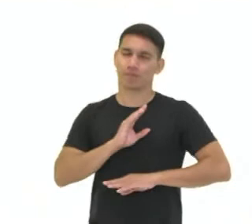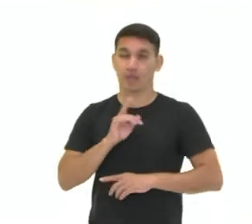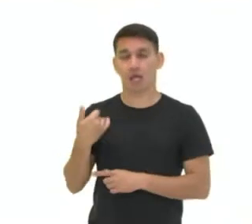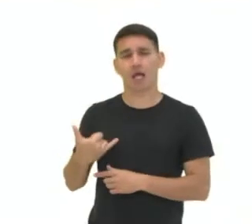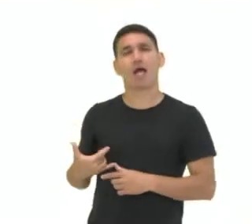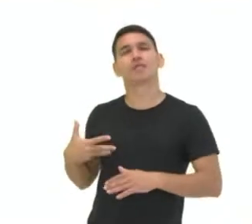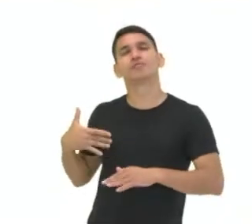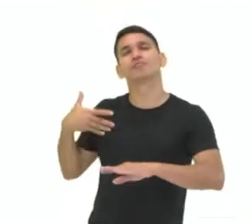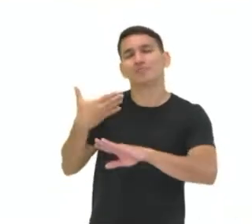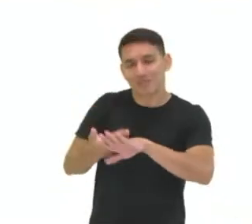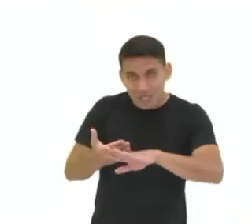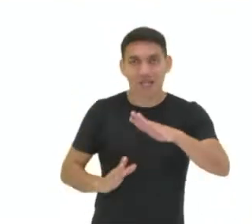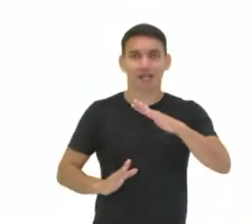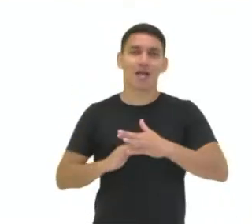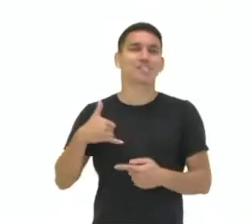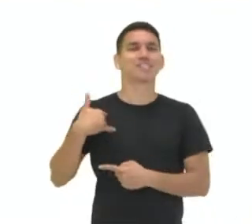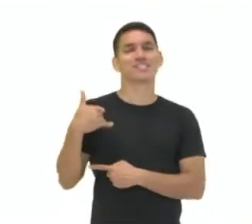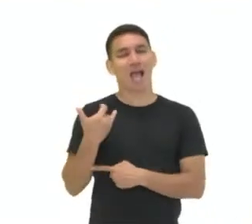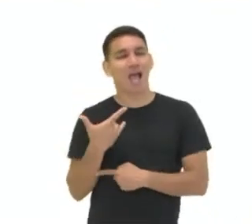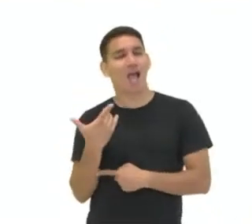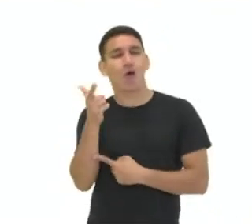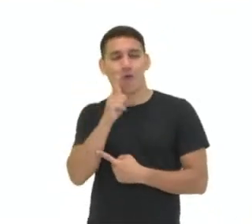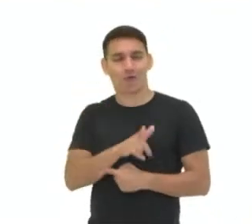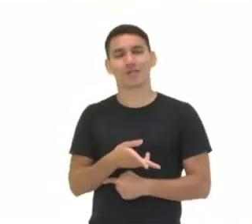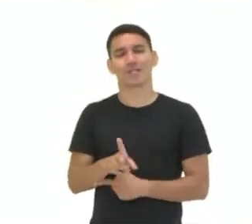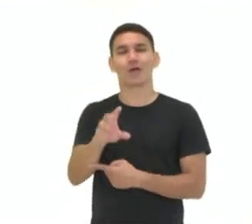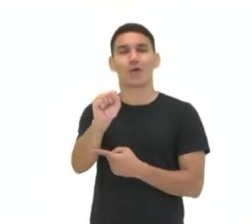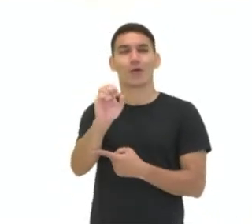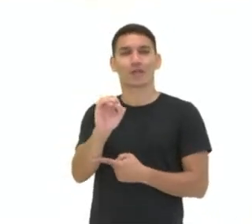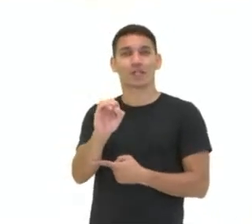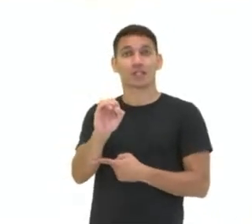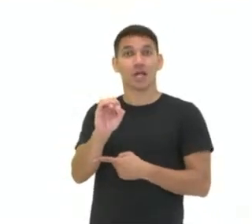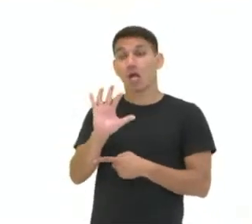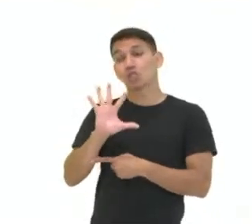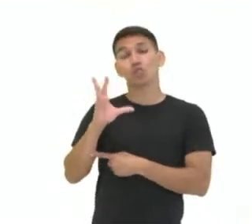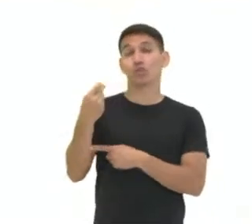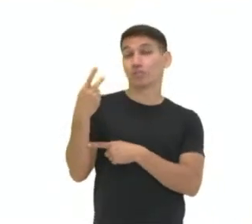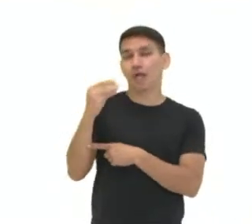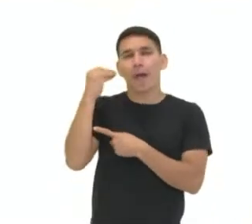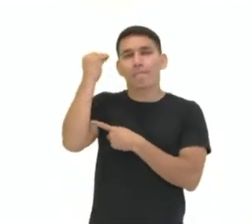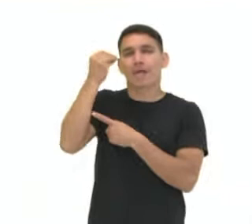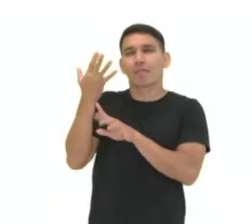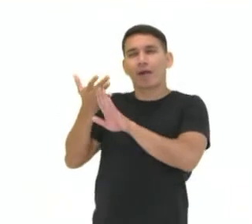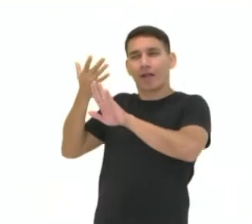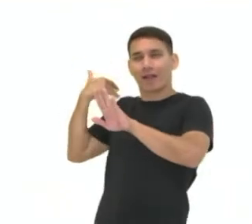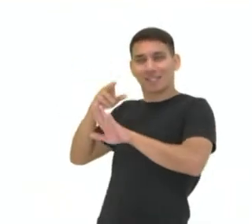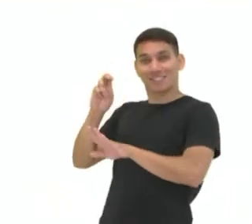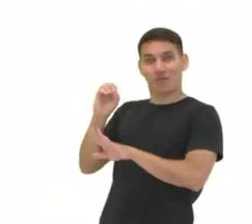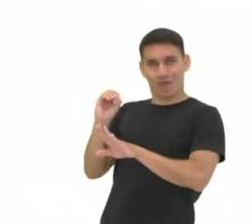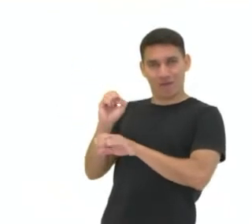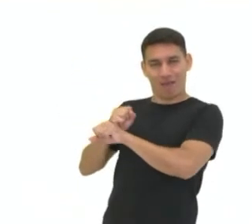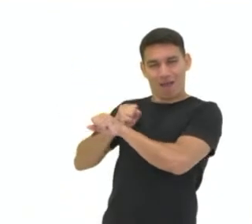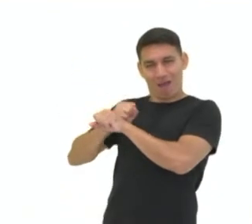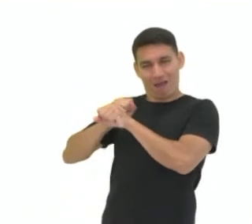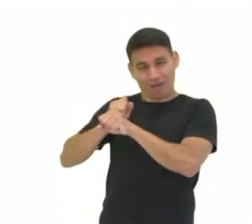de idade e coloca tudo o que viveu nos 58 anos de carreira no papel.